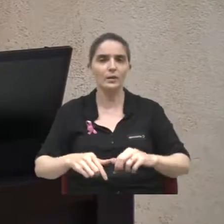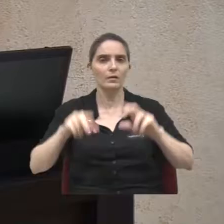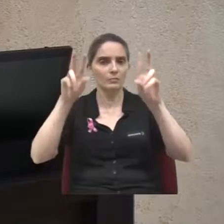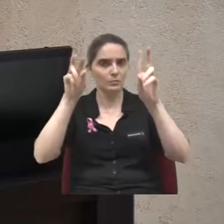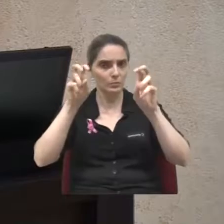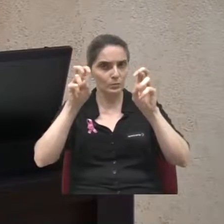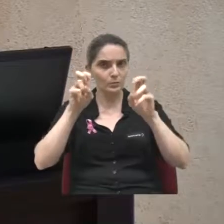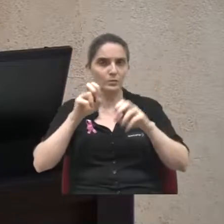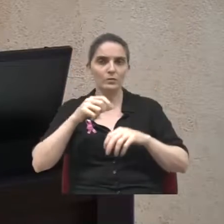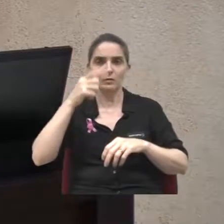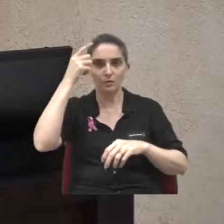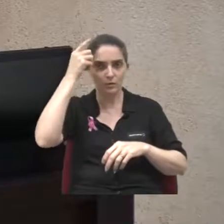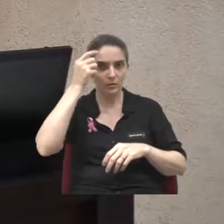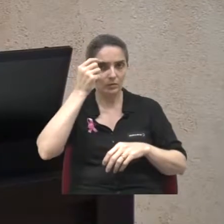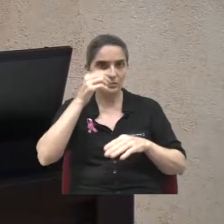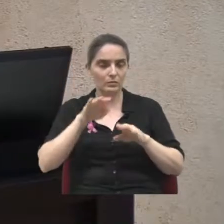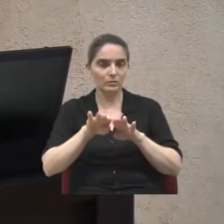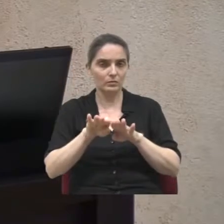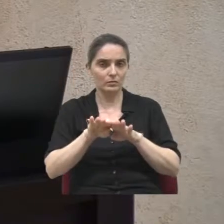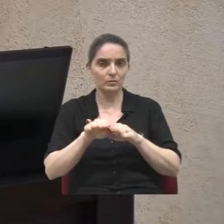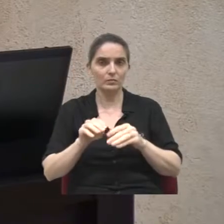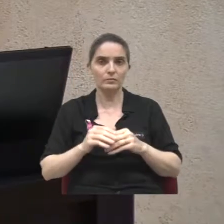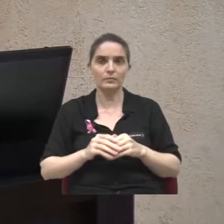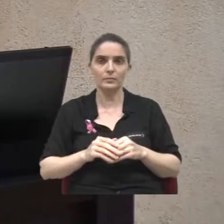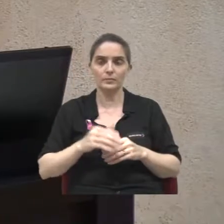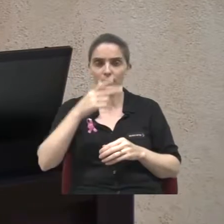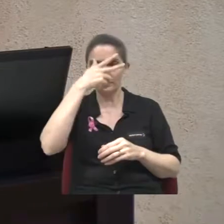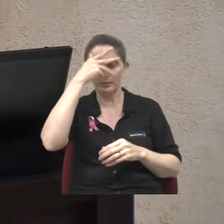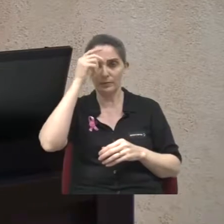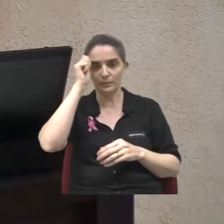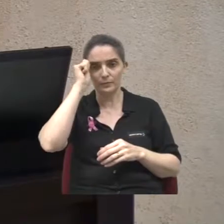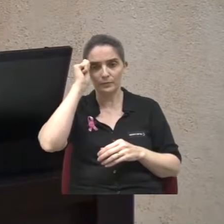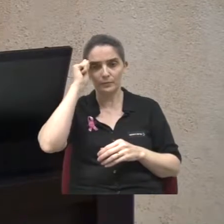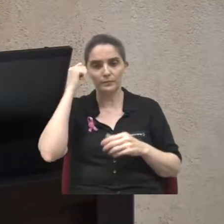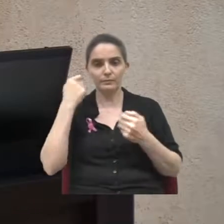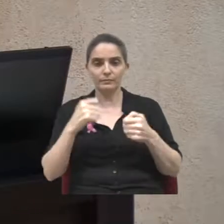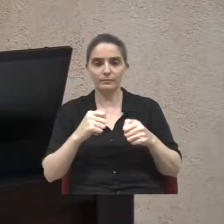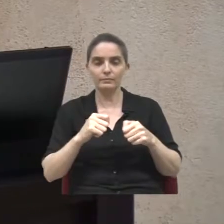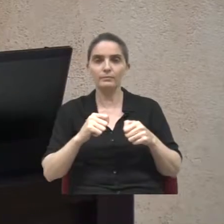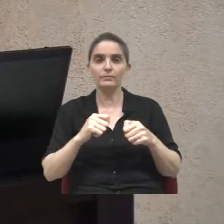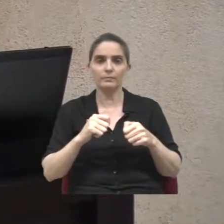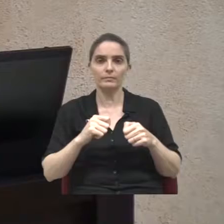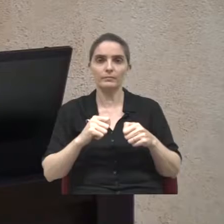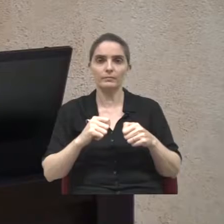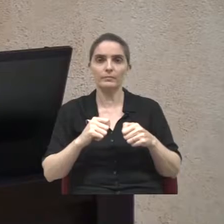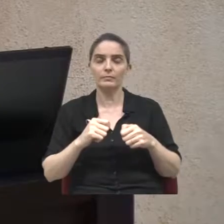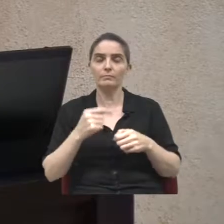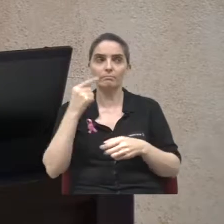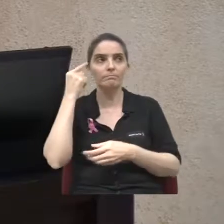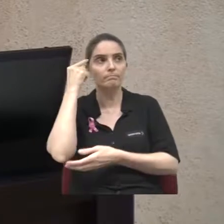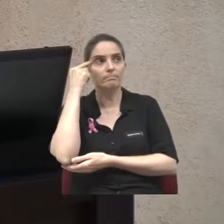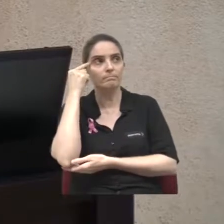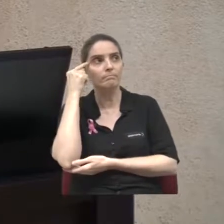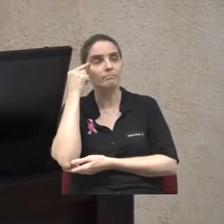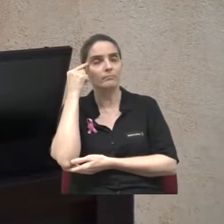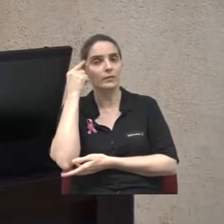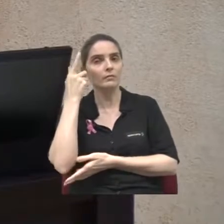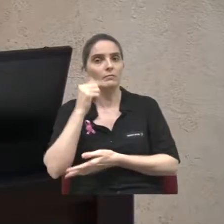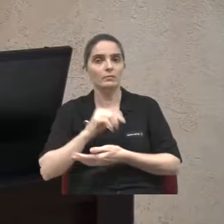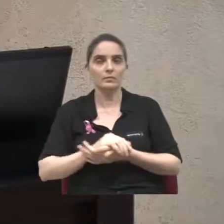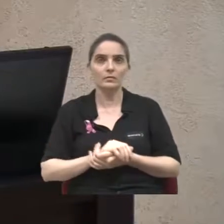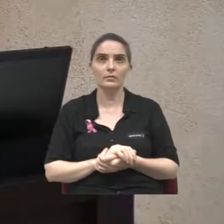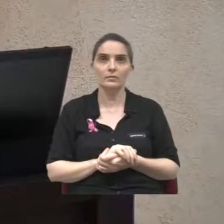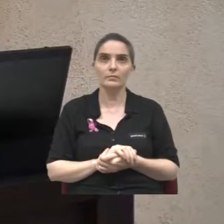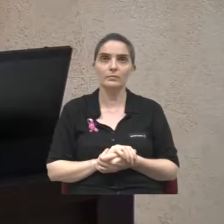Anderson. Eu acho que a intervenção é uma medida eminentemente para se pensar, porque existe lá